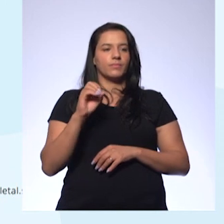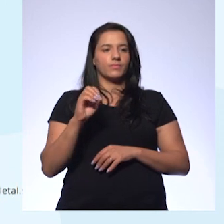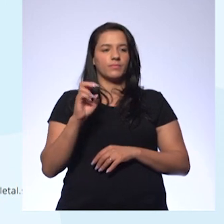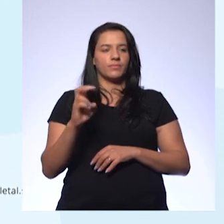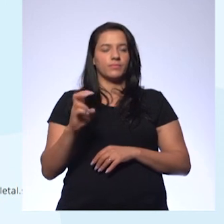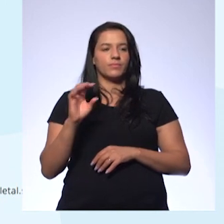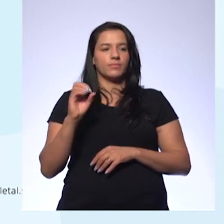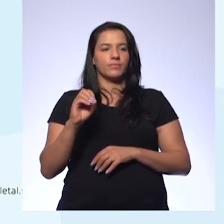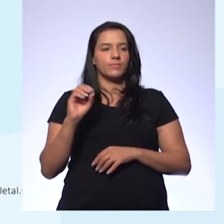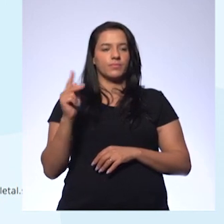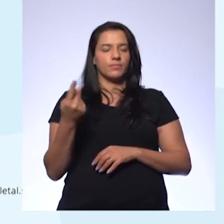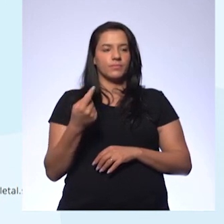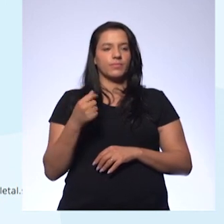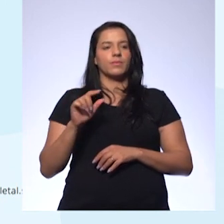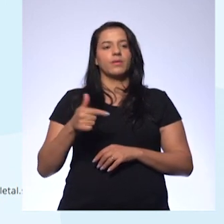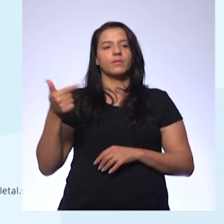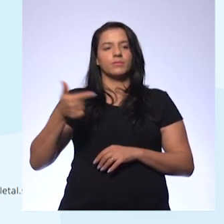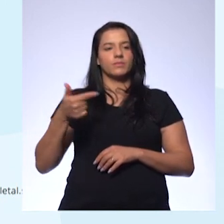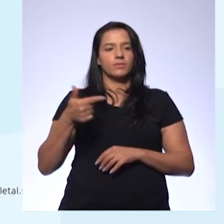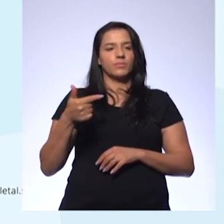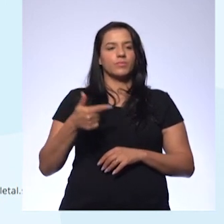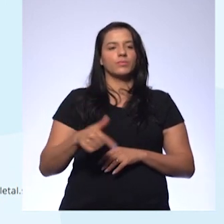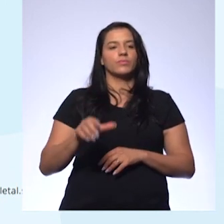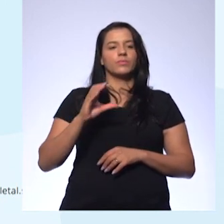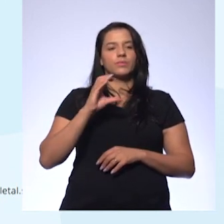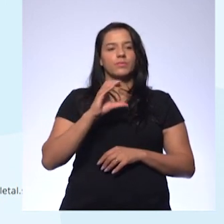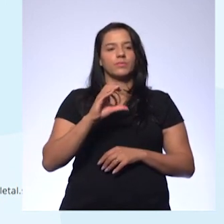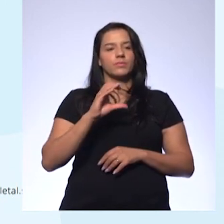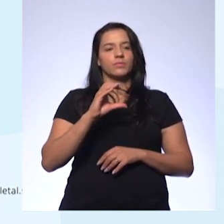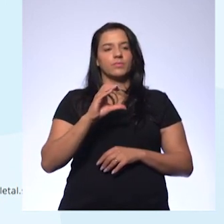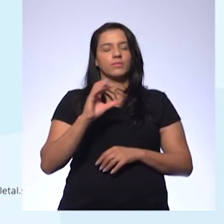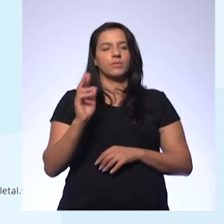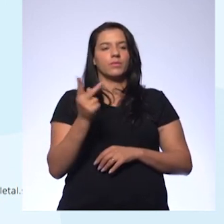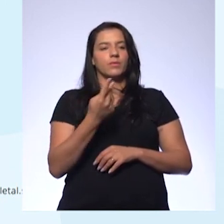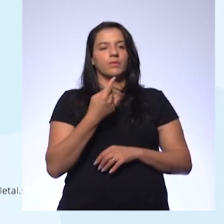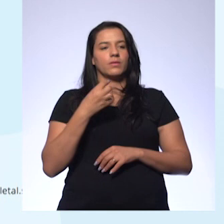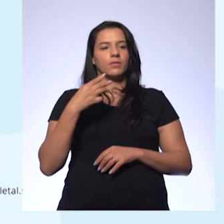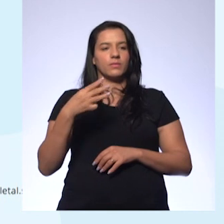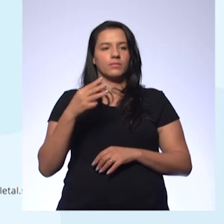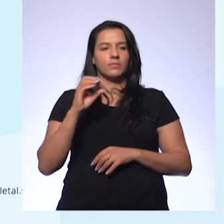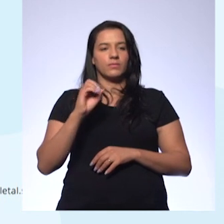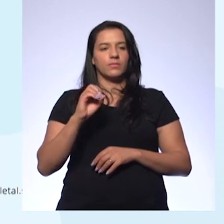C2H5OH, e o segundo é a função éter, que é o éter de metil,